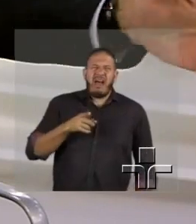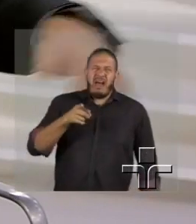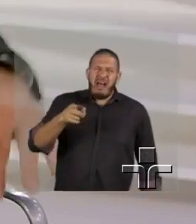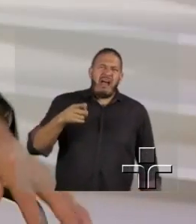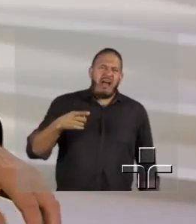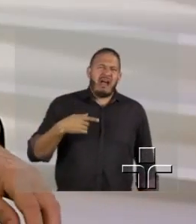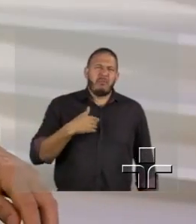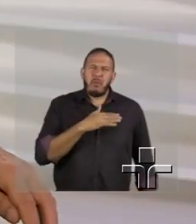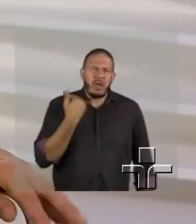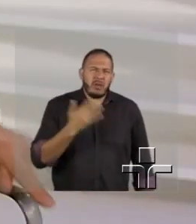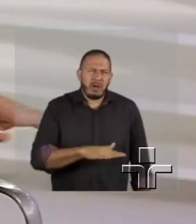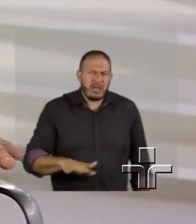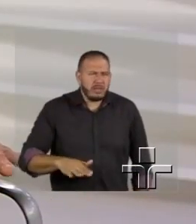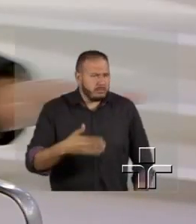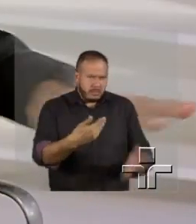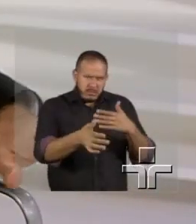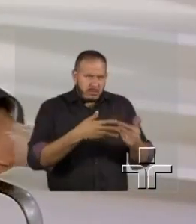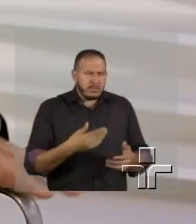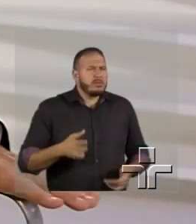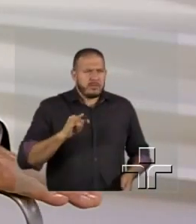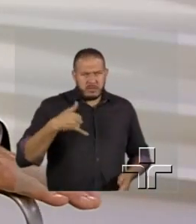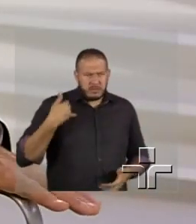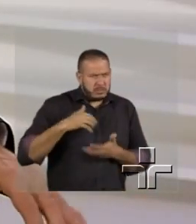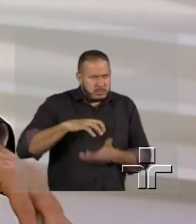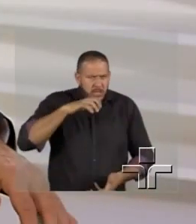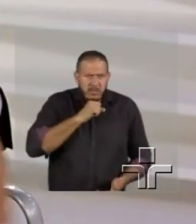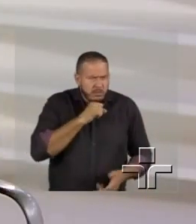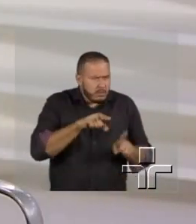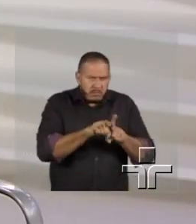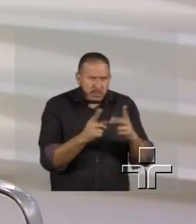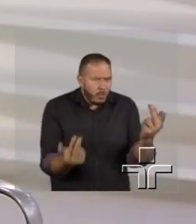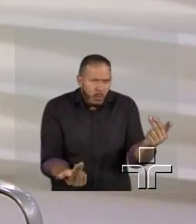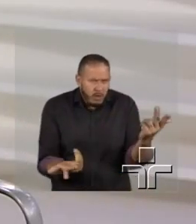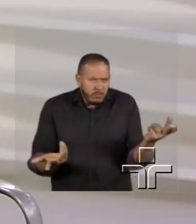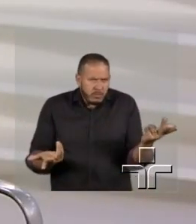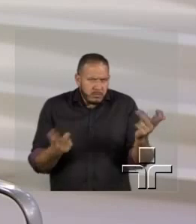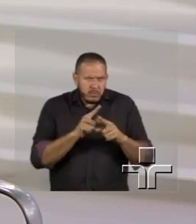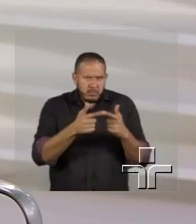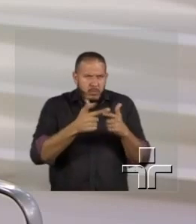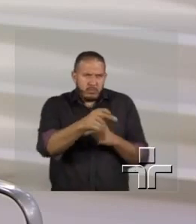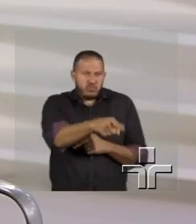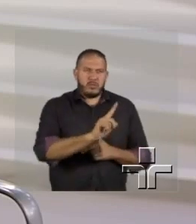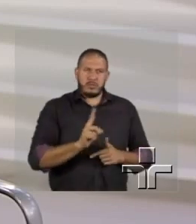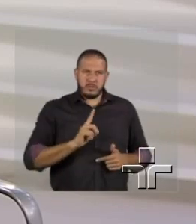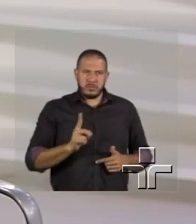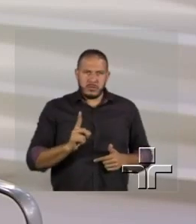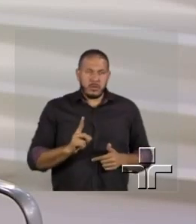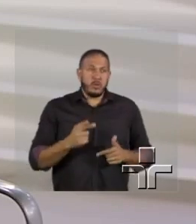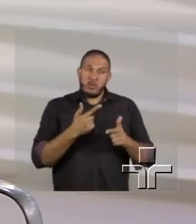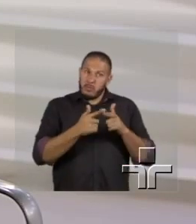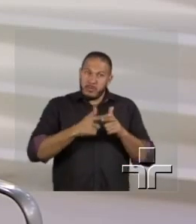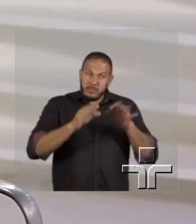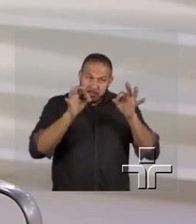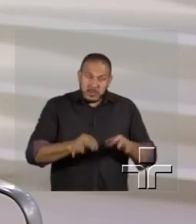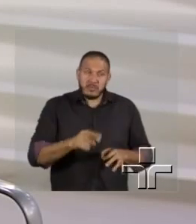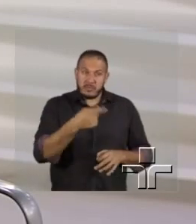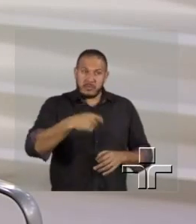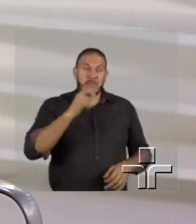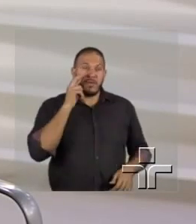aventureiros irresponsáveis. General, o senhor fala da questão da responsabilização política quando